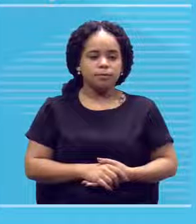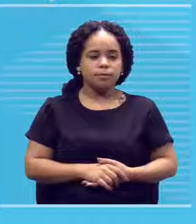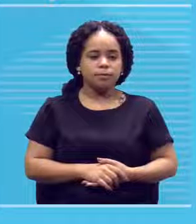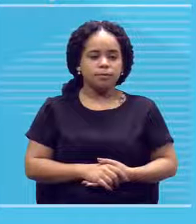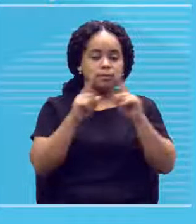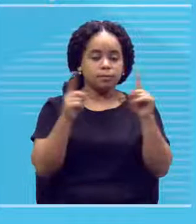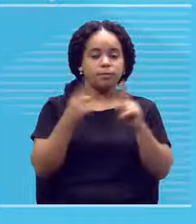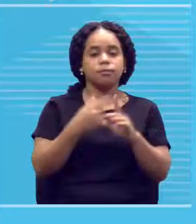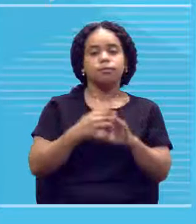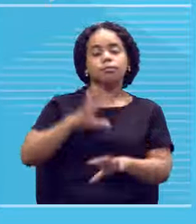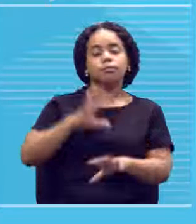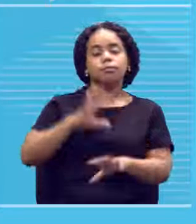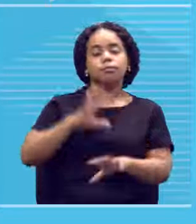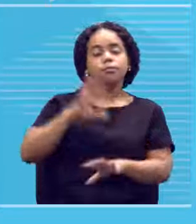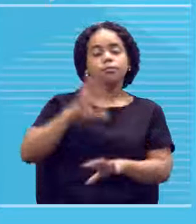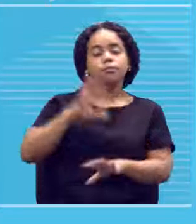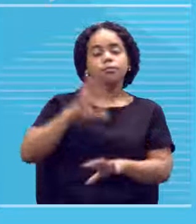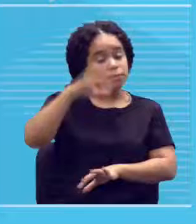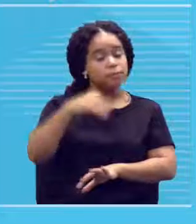morta ontem